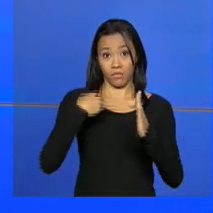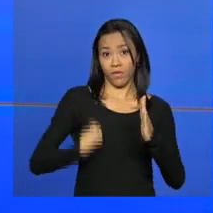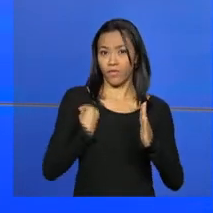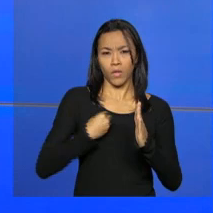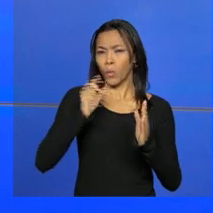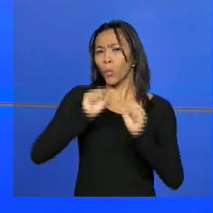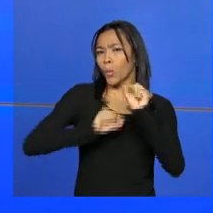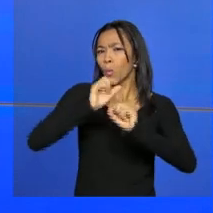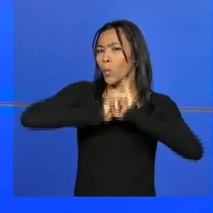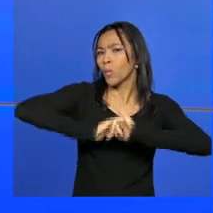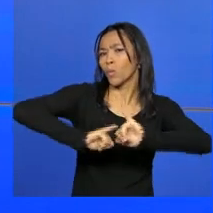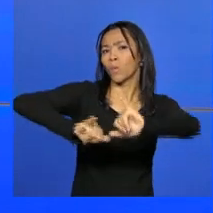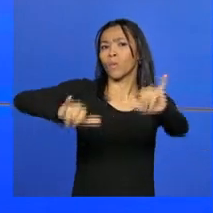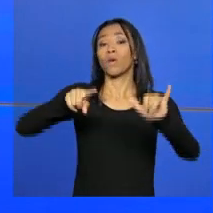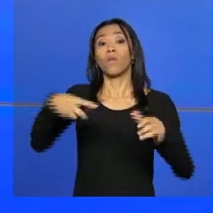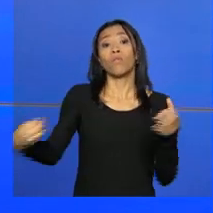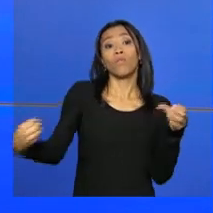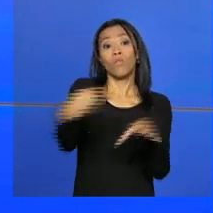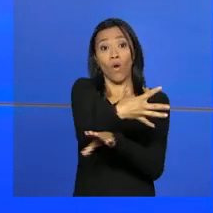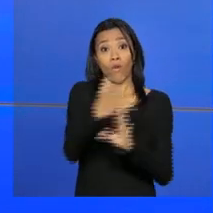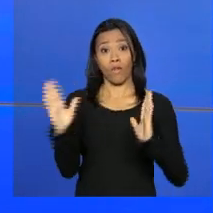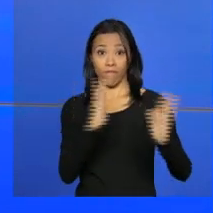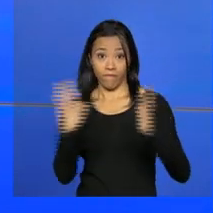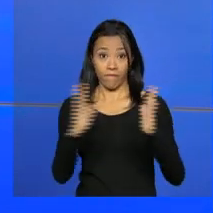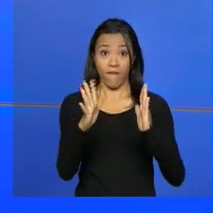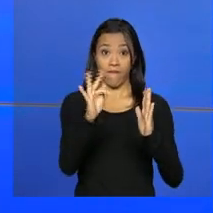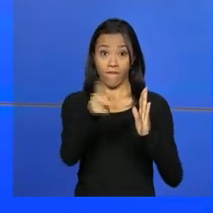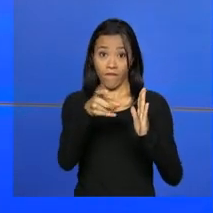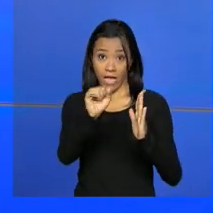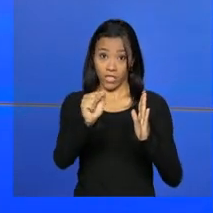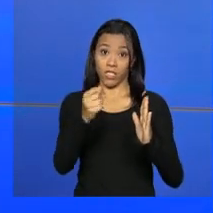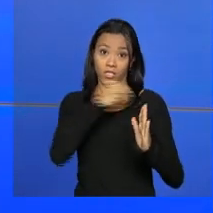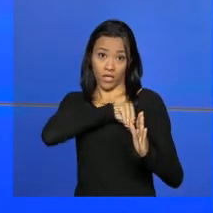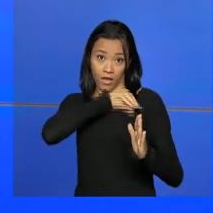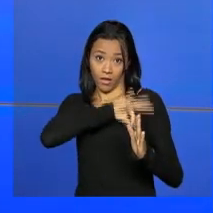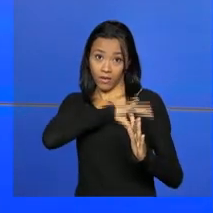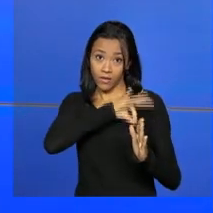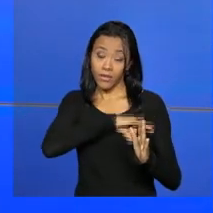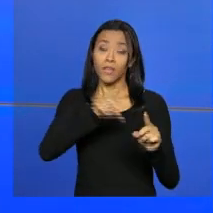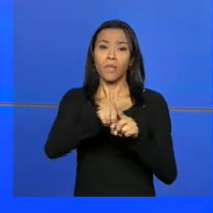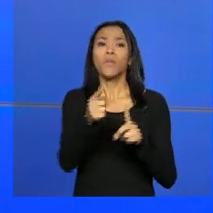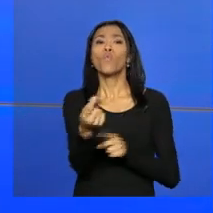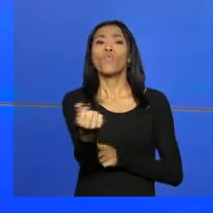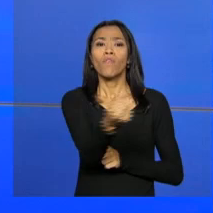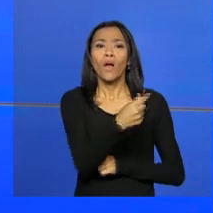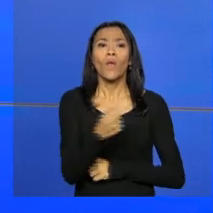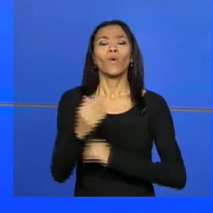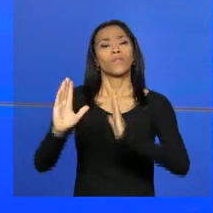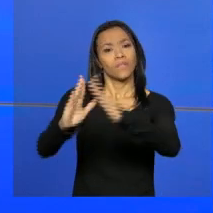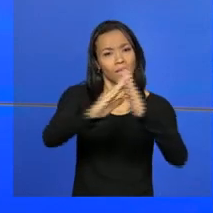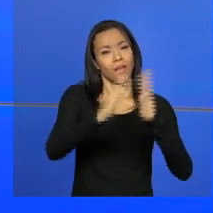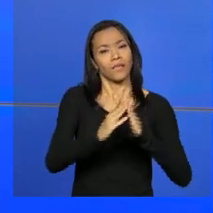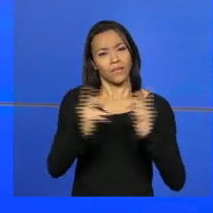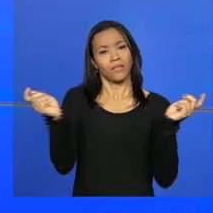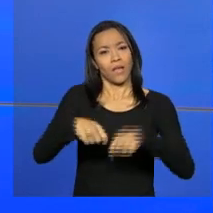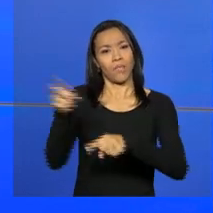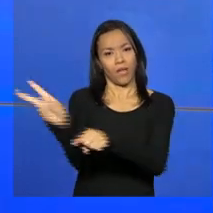novidades estão a criação de uma nova faixa de renda e o aumento do valor dos imóveis que podem ser